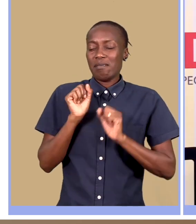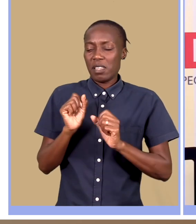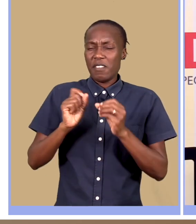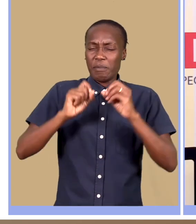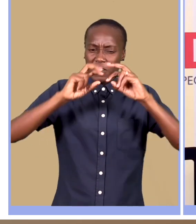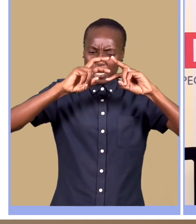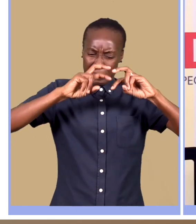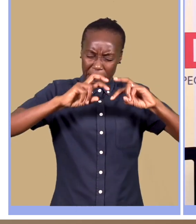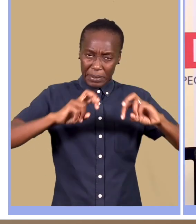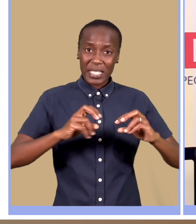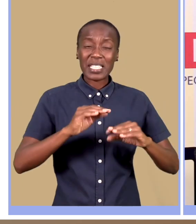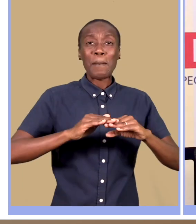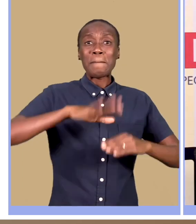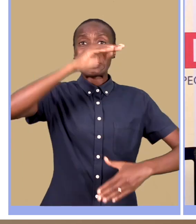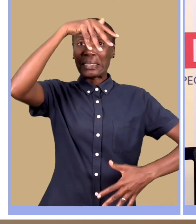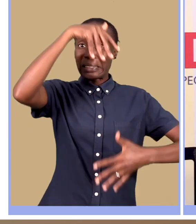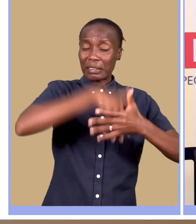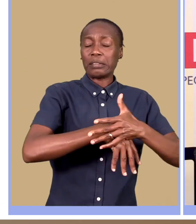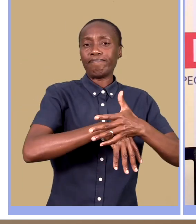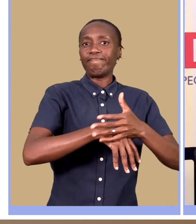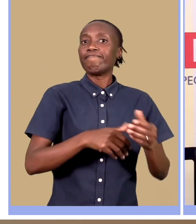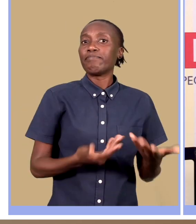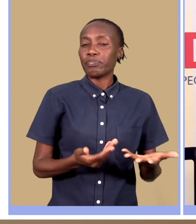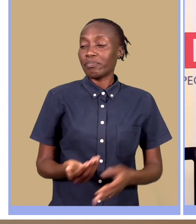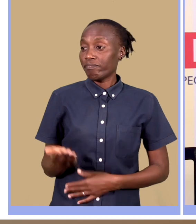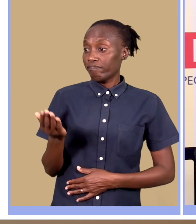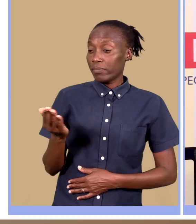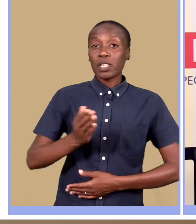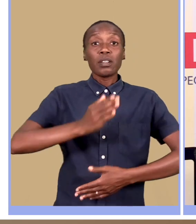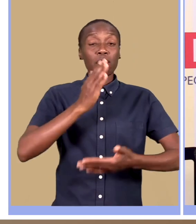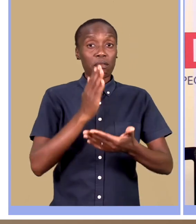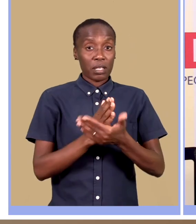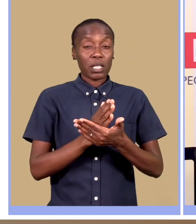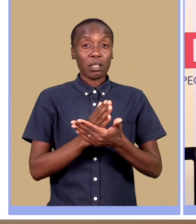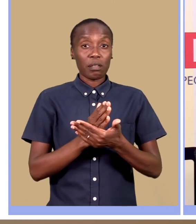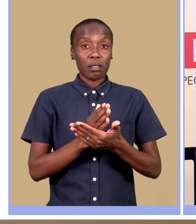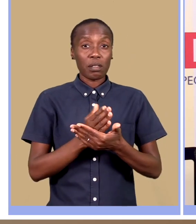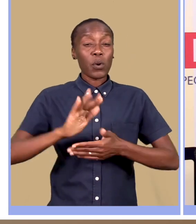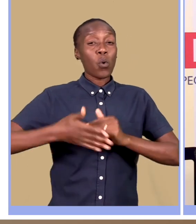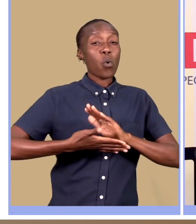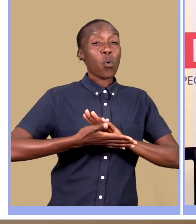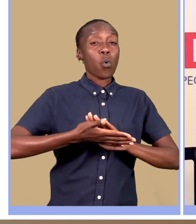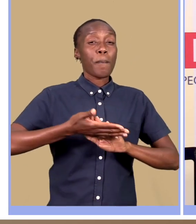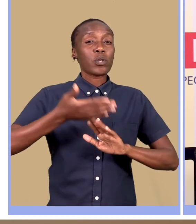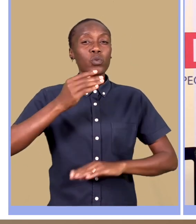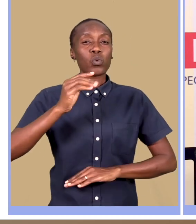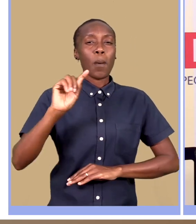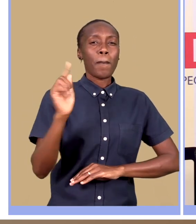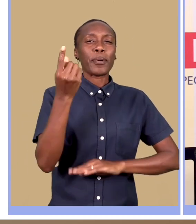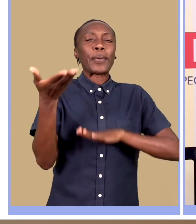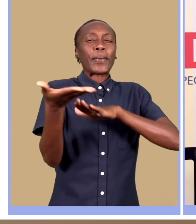fazer. Exatamente. Bom, é um bom passo que já se começou a fazer aqui em